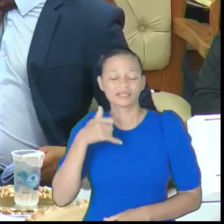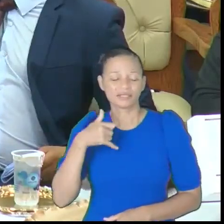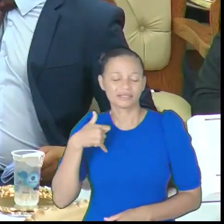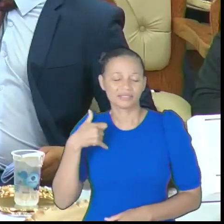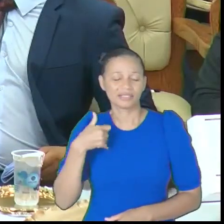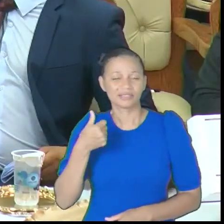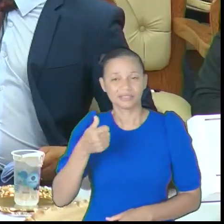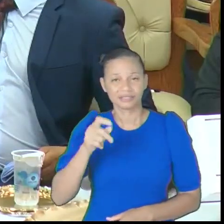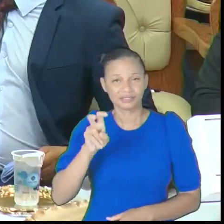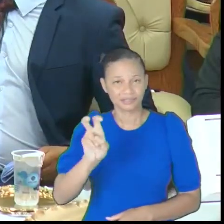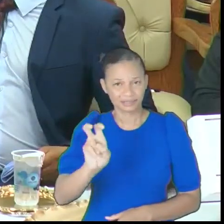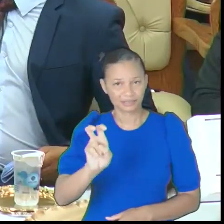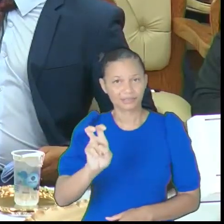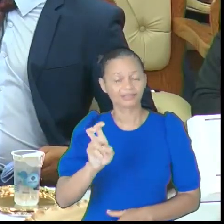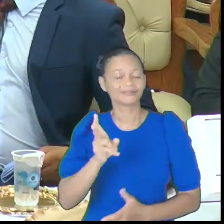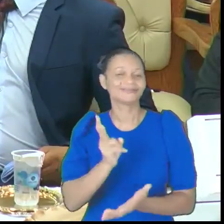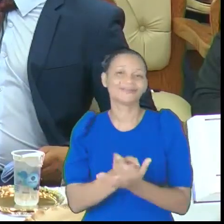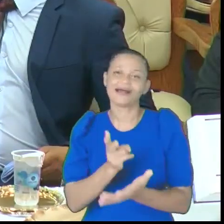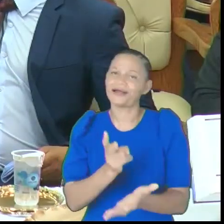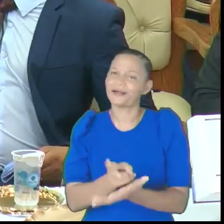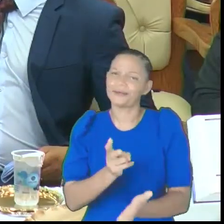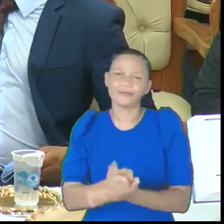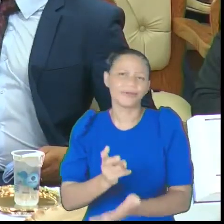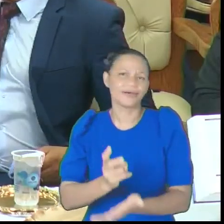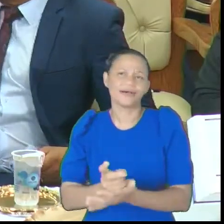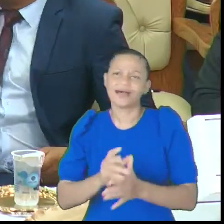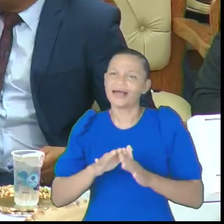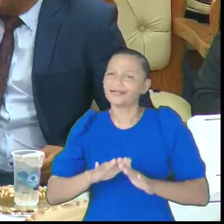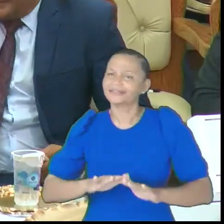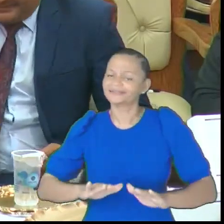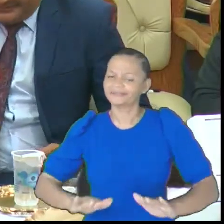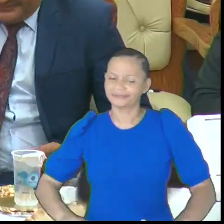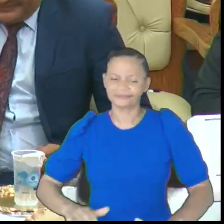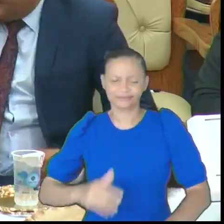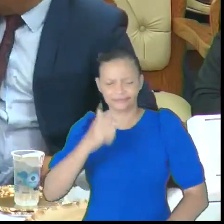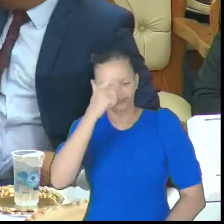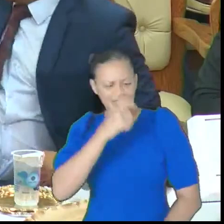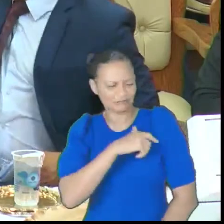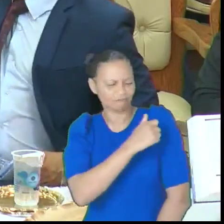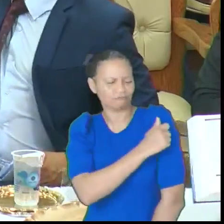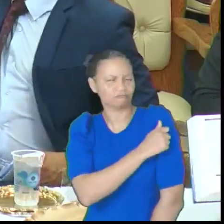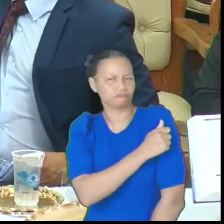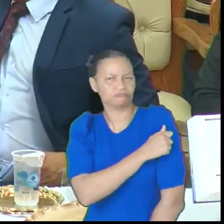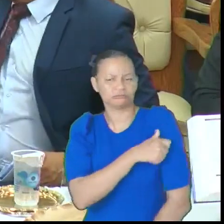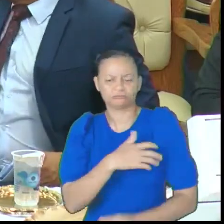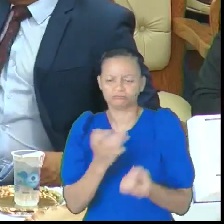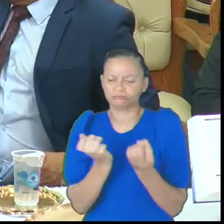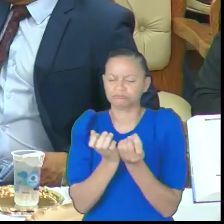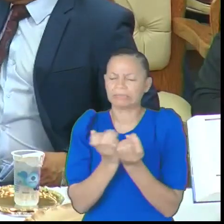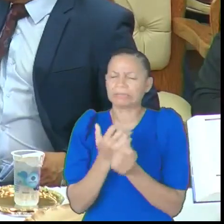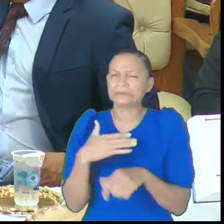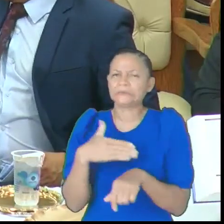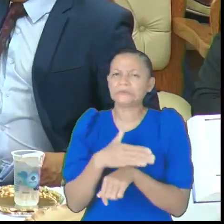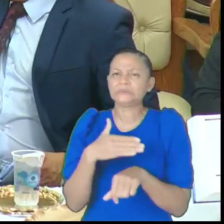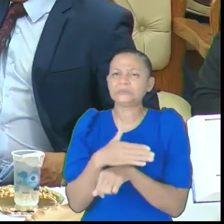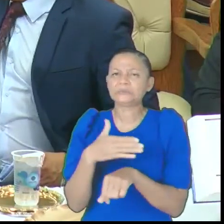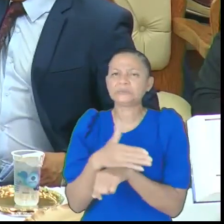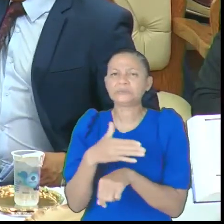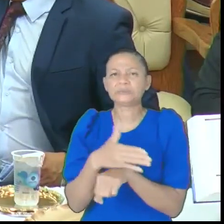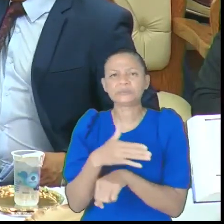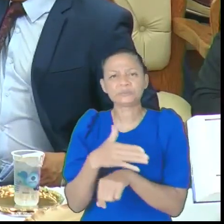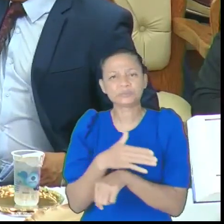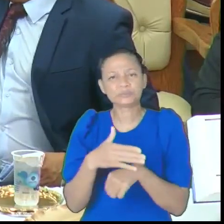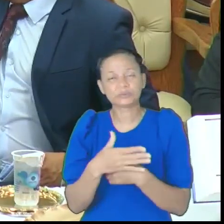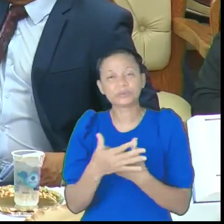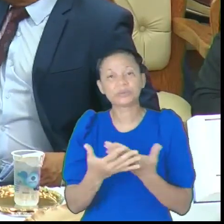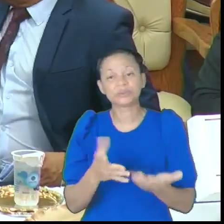idade e, como sempre, fui um aluno assíduo da Escola Bíblica Dominical.